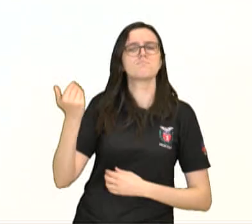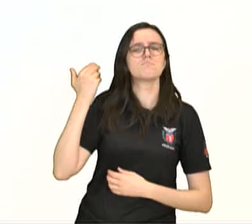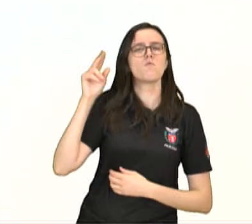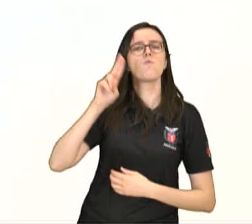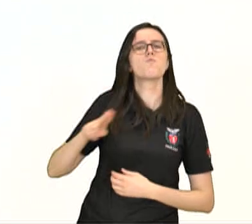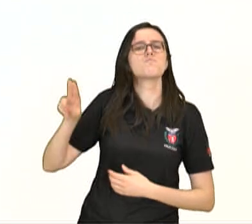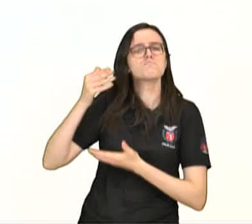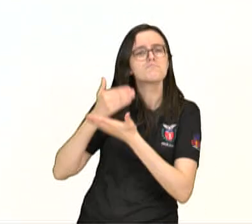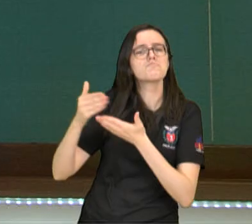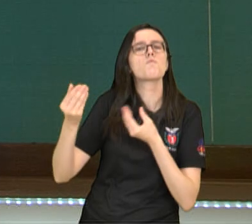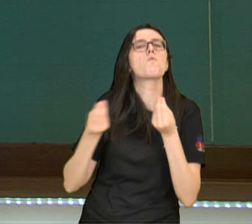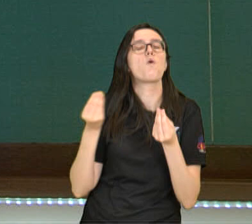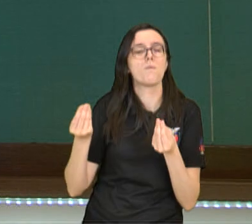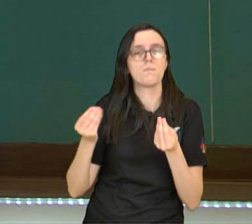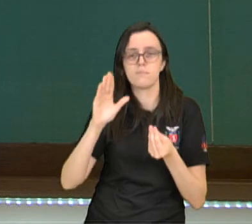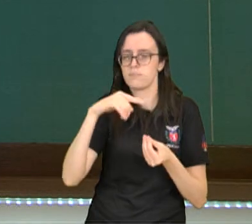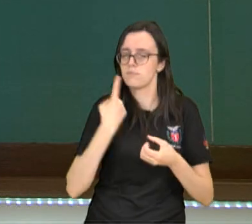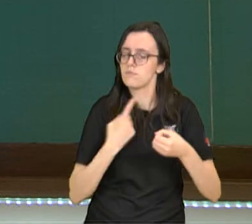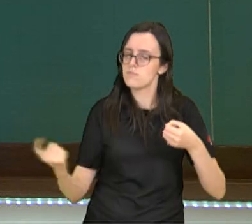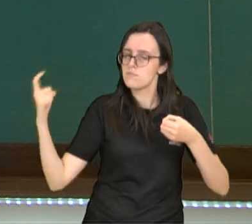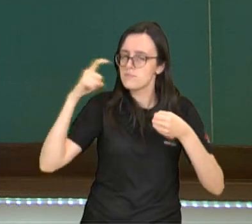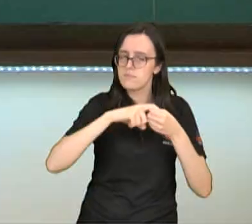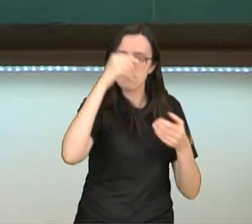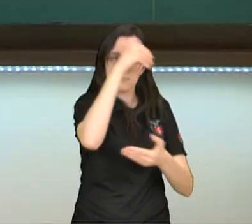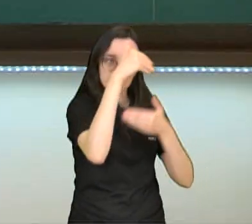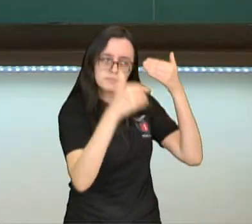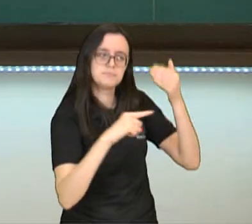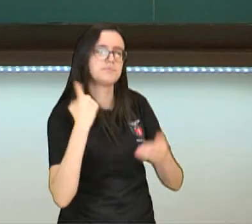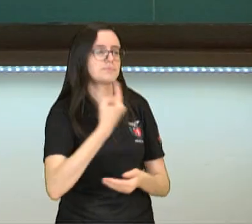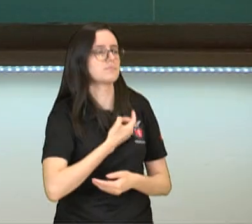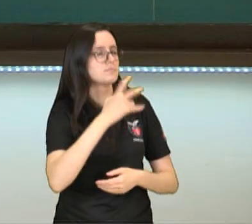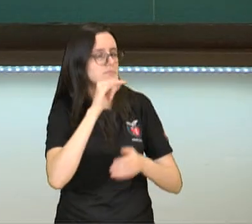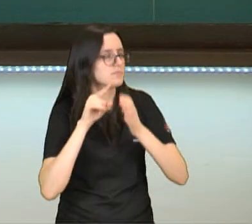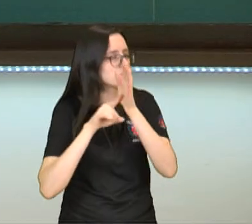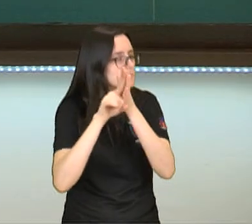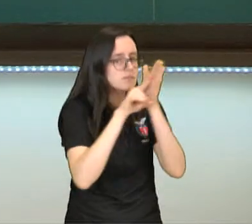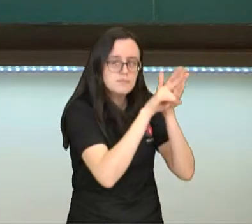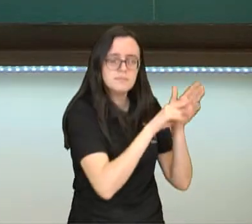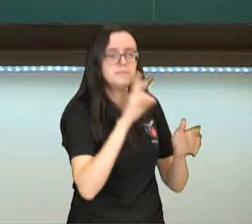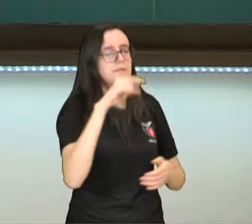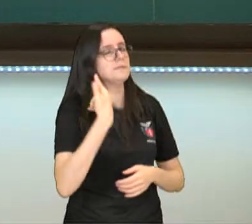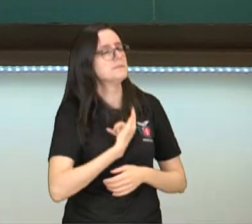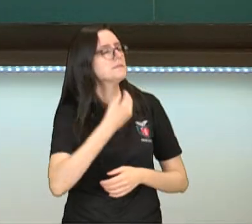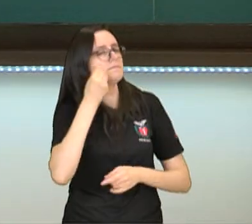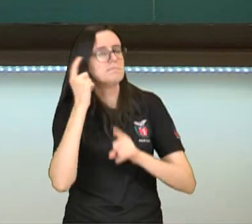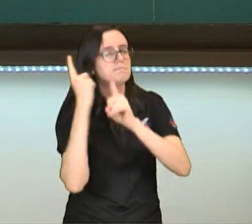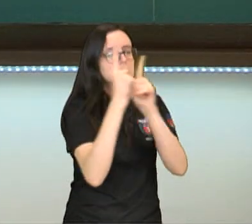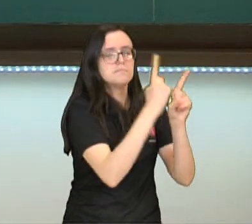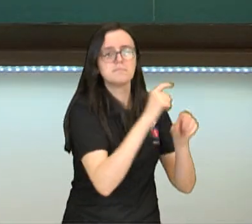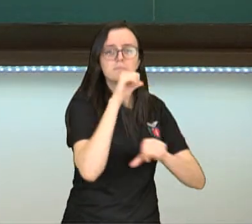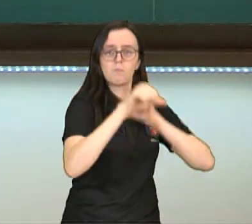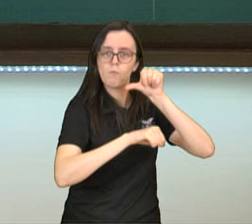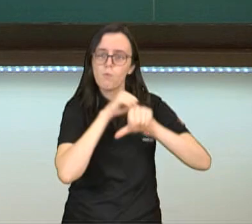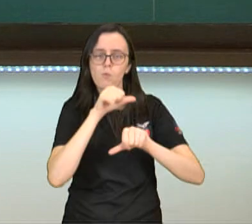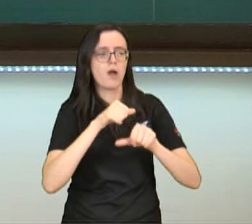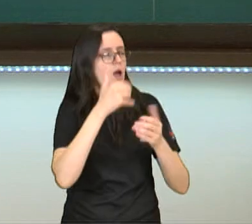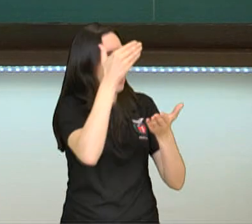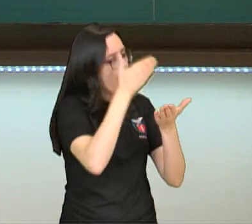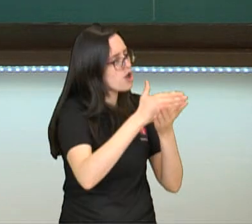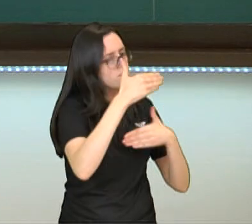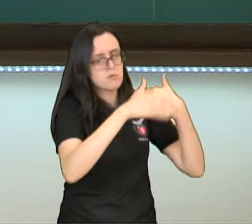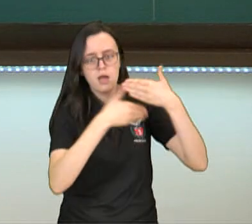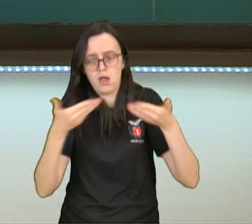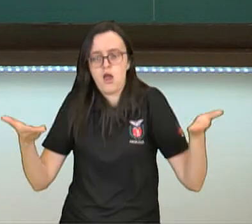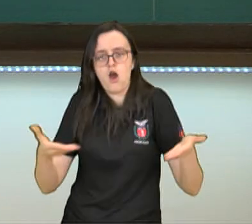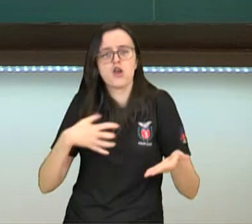sua origem. Vamos voltar lá nos slides, vamos dar uma pesquisadinha, tentar identificar essas mudanças da origem para a